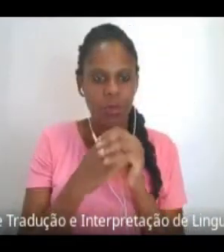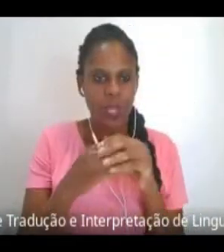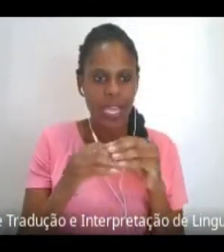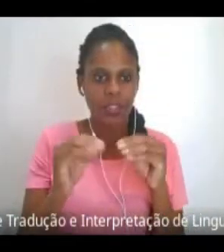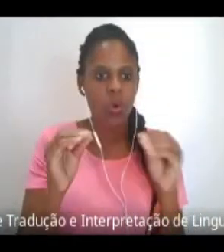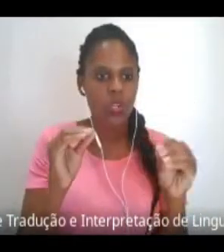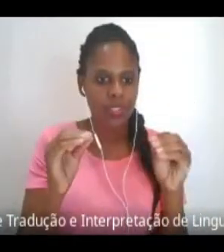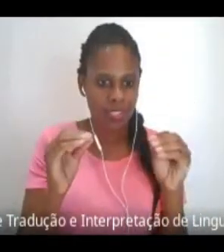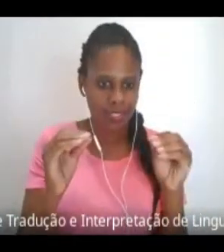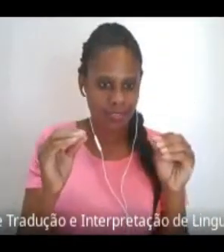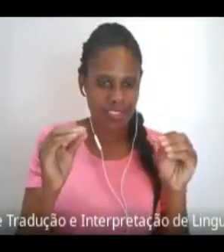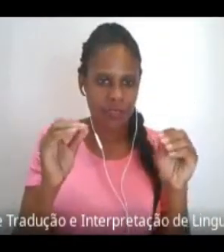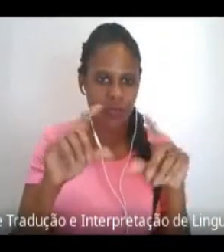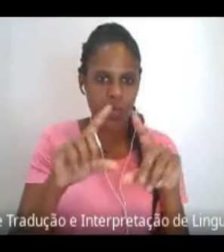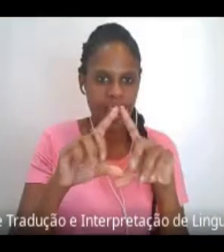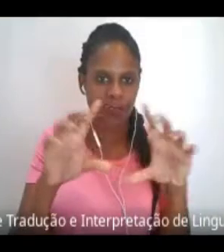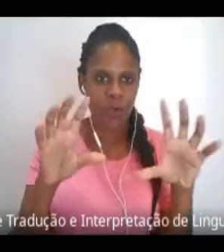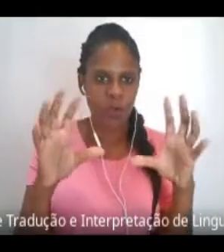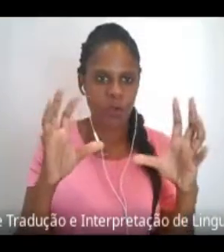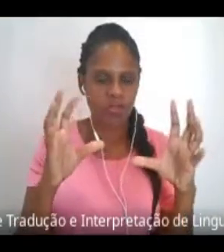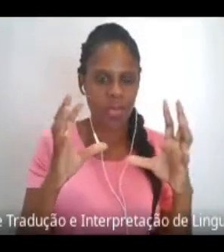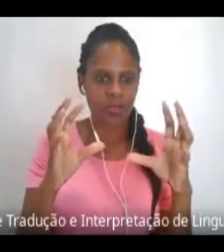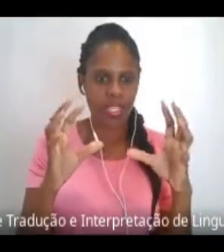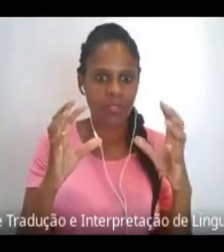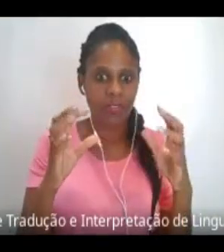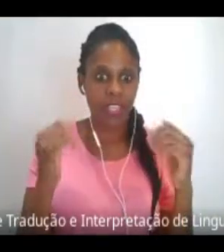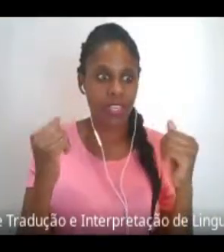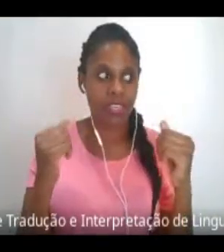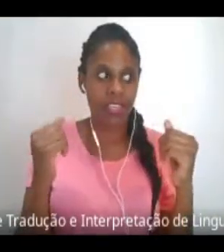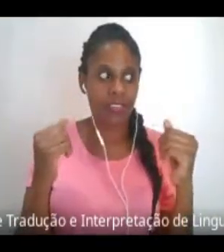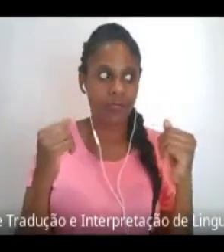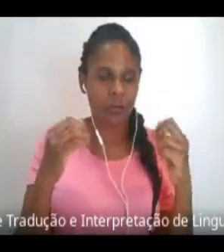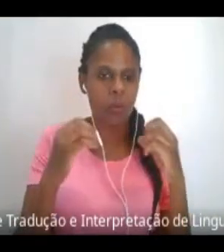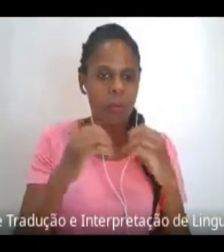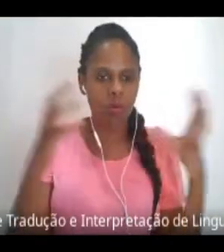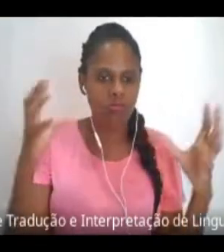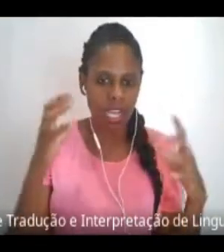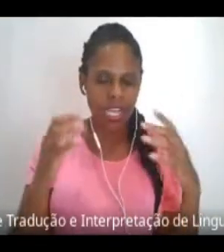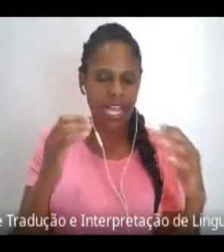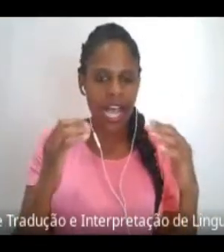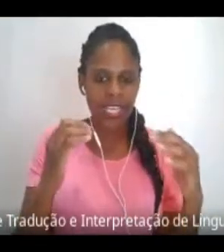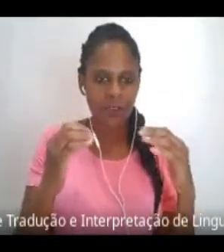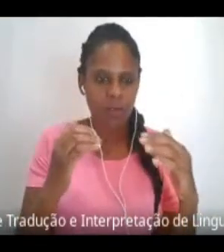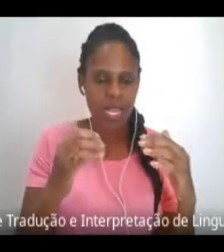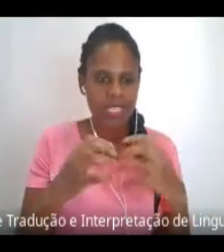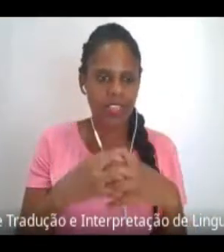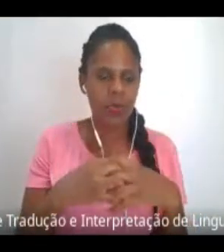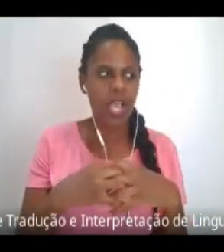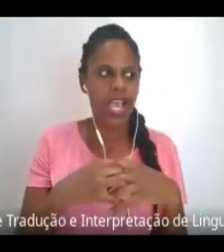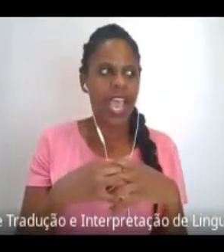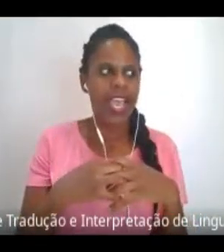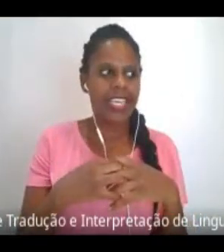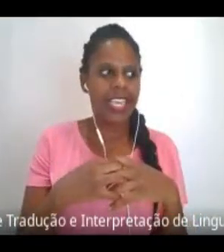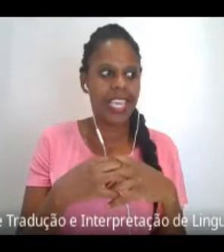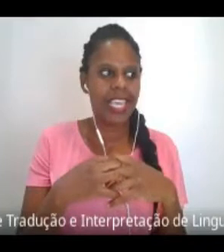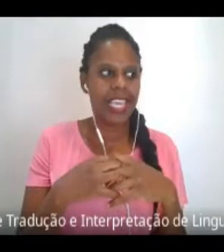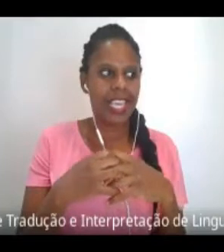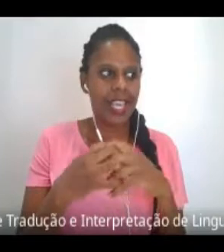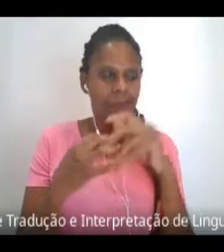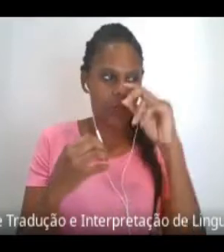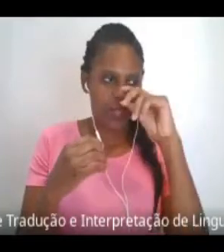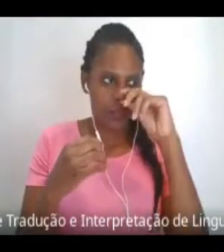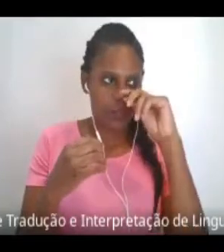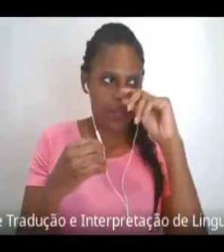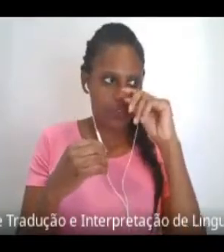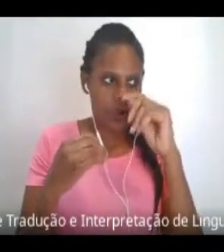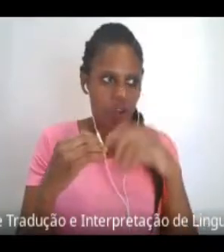em 2014, esse foi um movimento que foi um boom aqui no Brasil, em